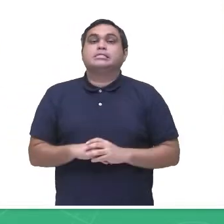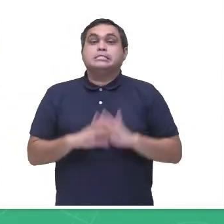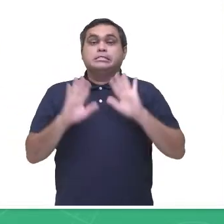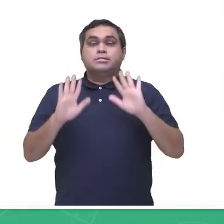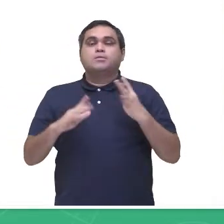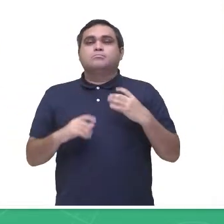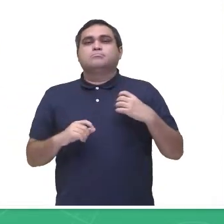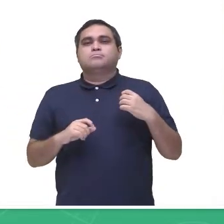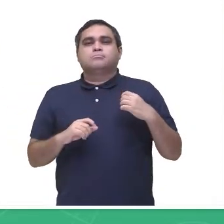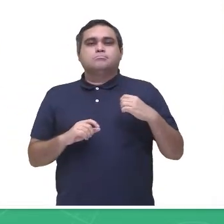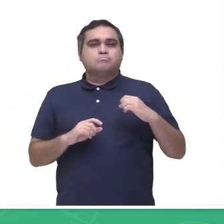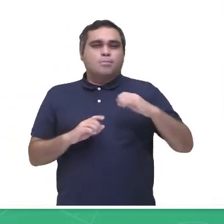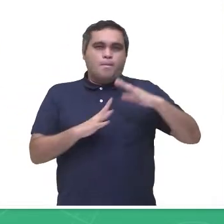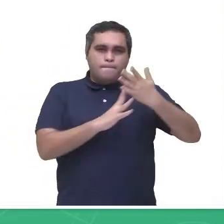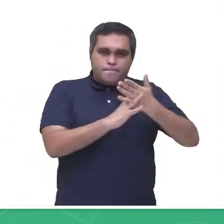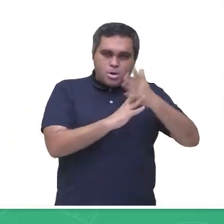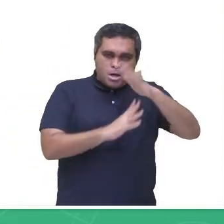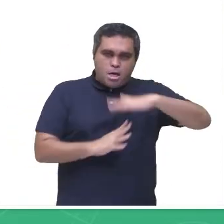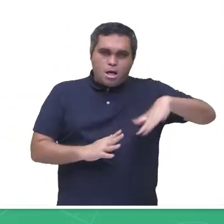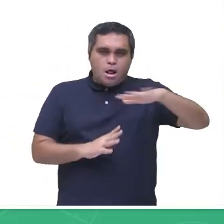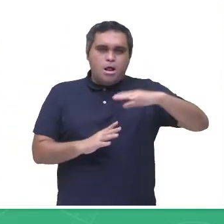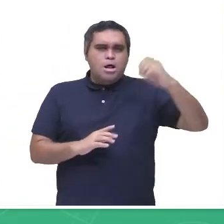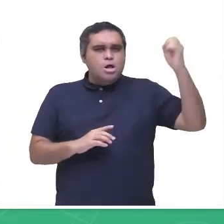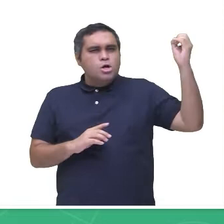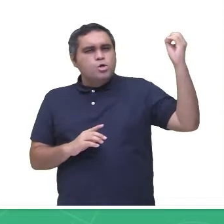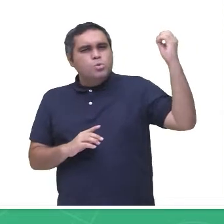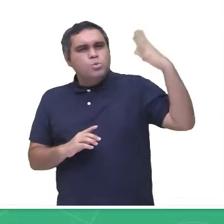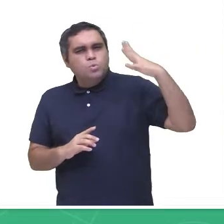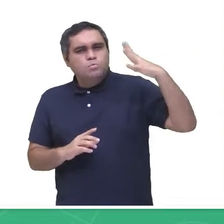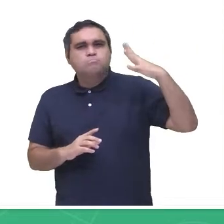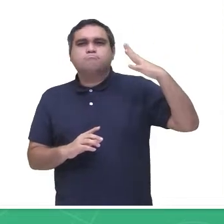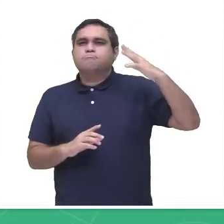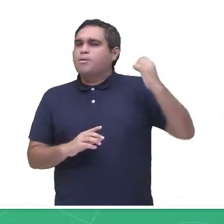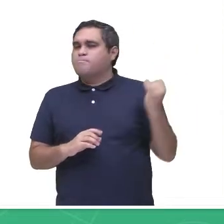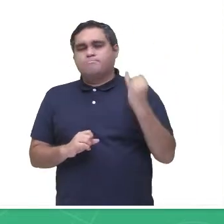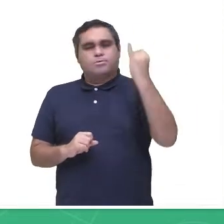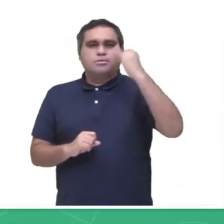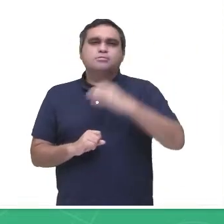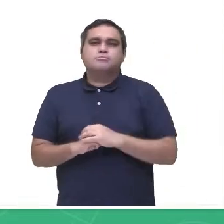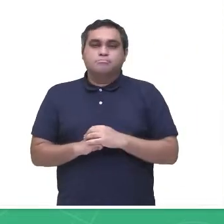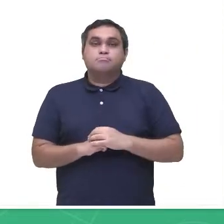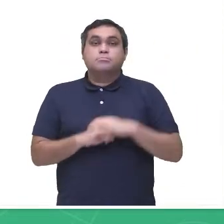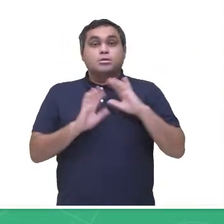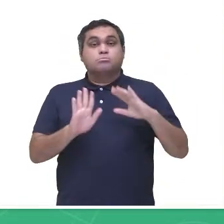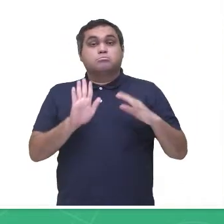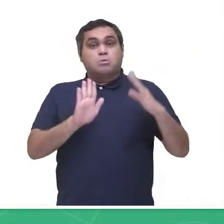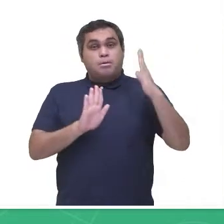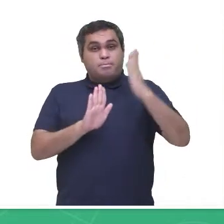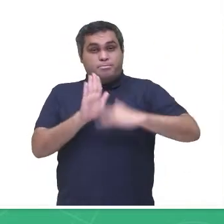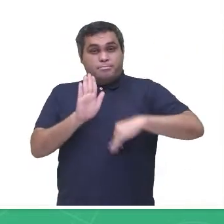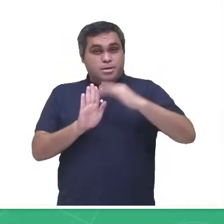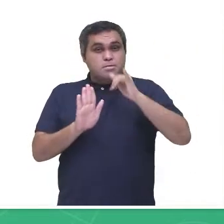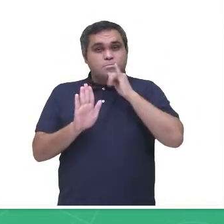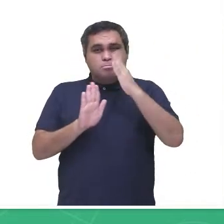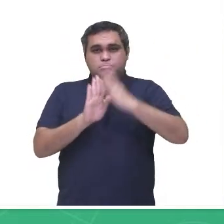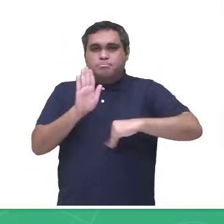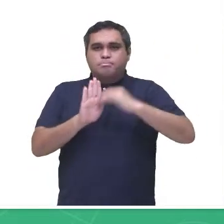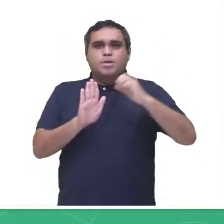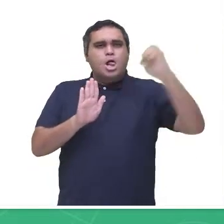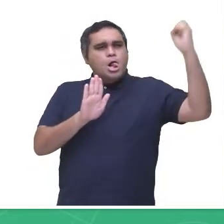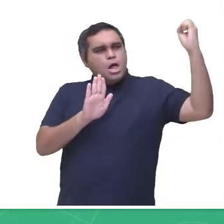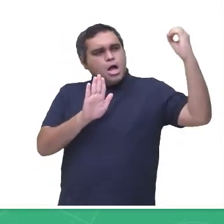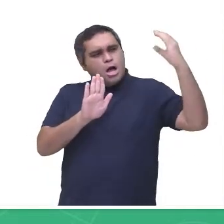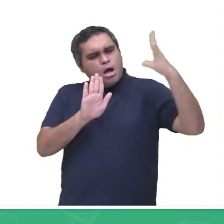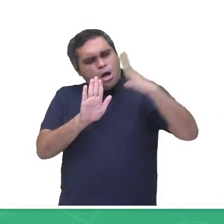elemento fundamental. Os fortes contrastes entre partes vivantes iluminadas e parte quase na escuridão